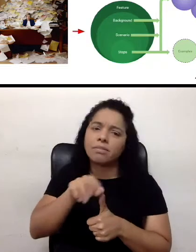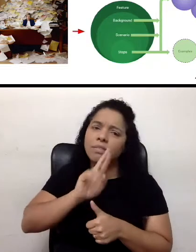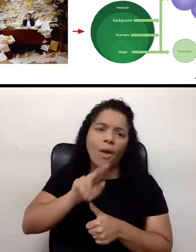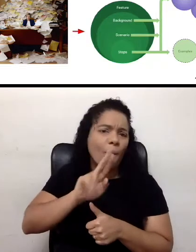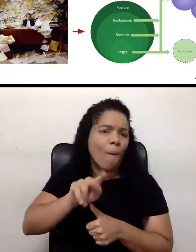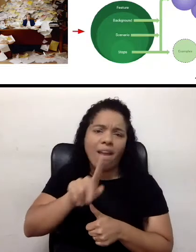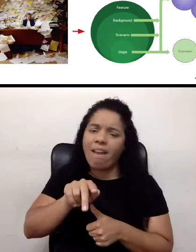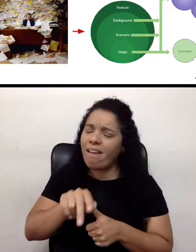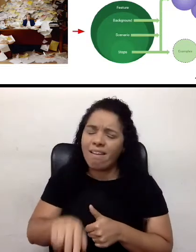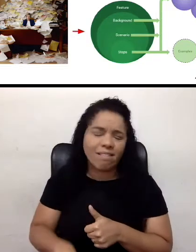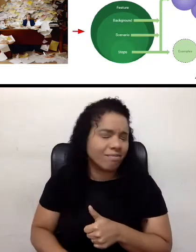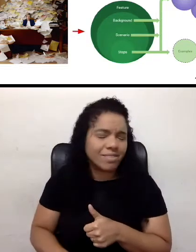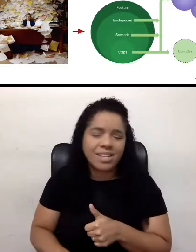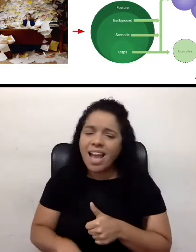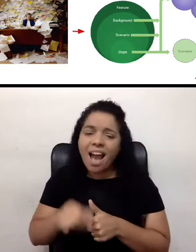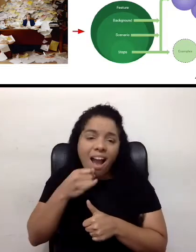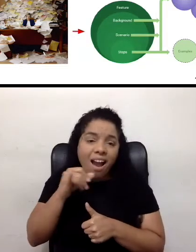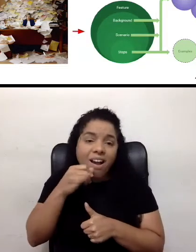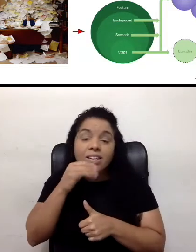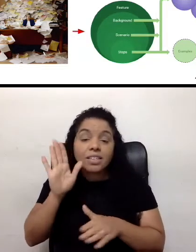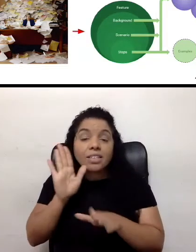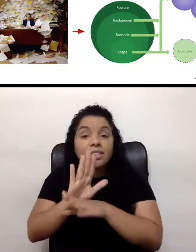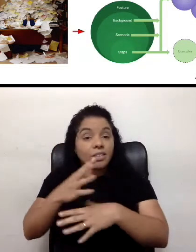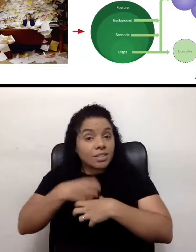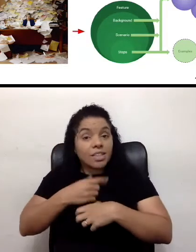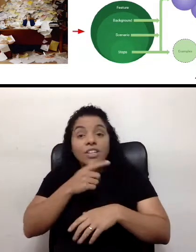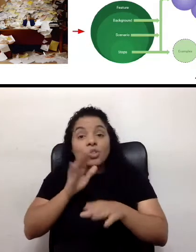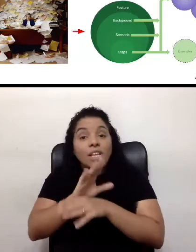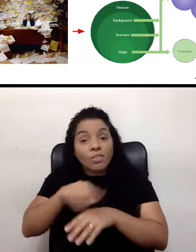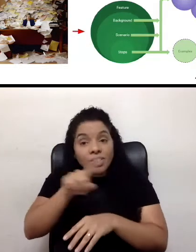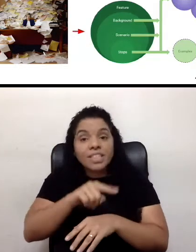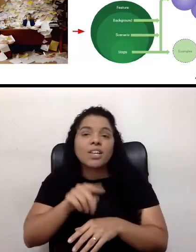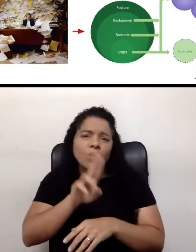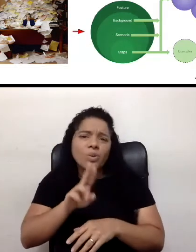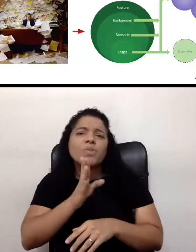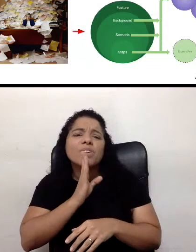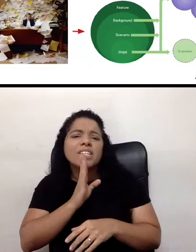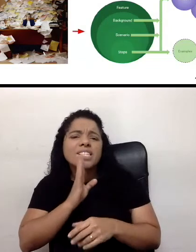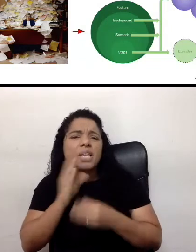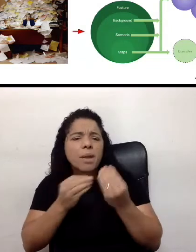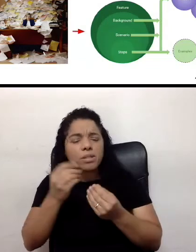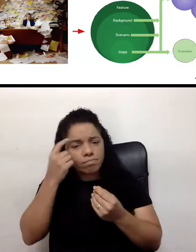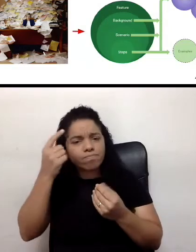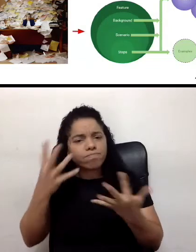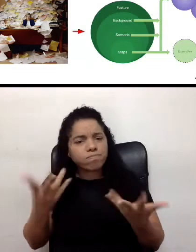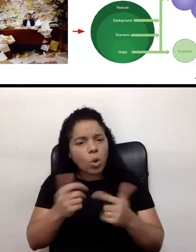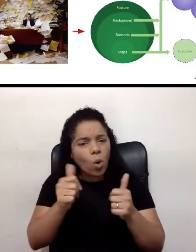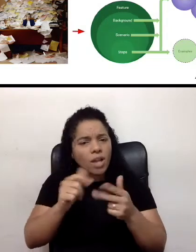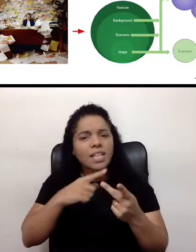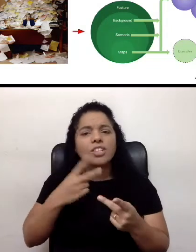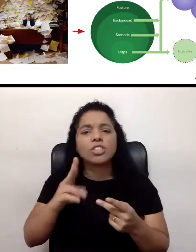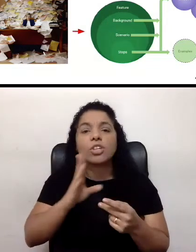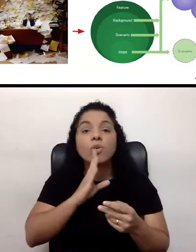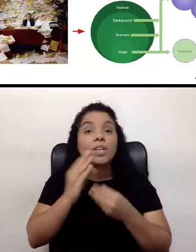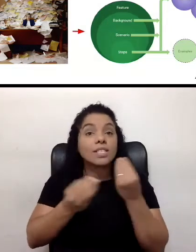vem como ferramenta para ajudar você a usar o seu conhecimento, o seu mindset de qualidade, o seu